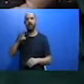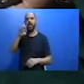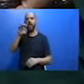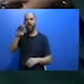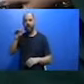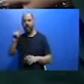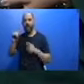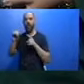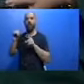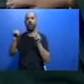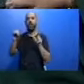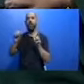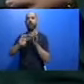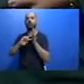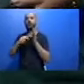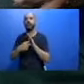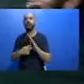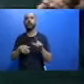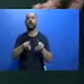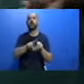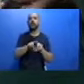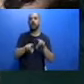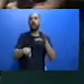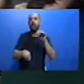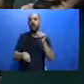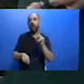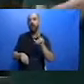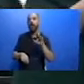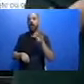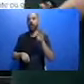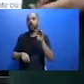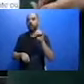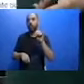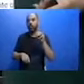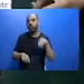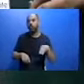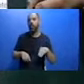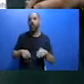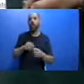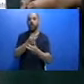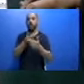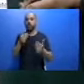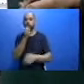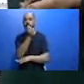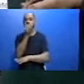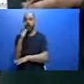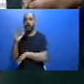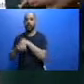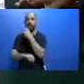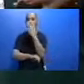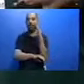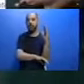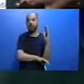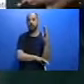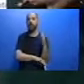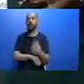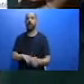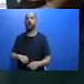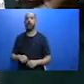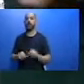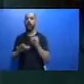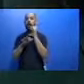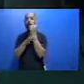exposição de desenhos sobre a natureza a conservação